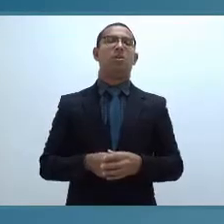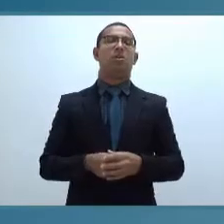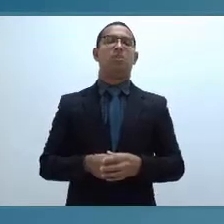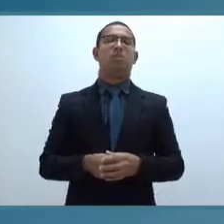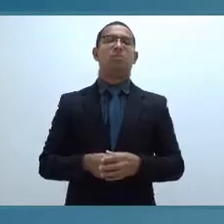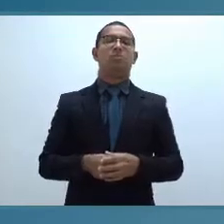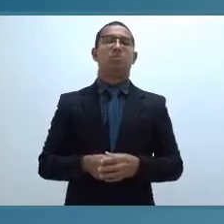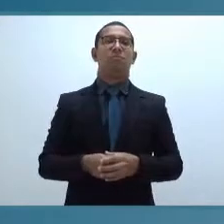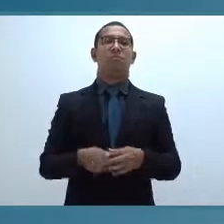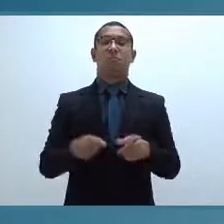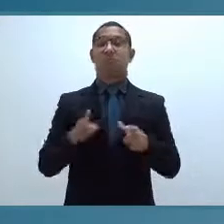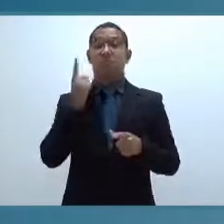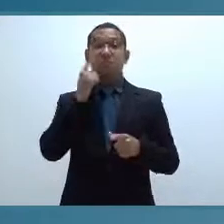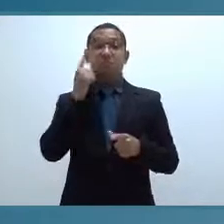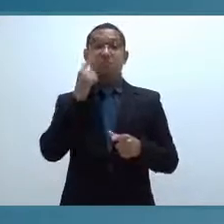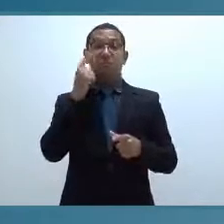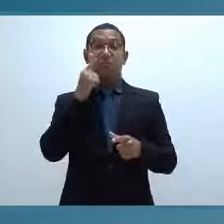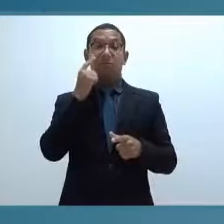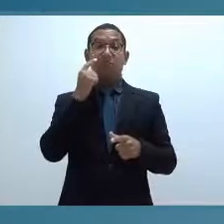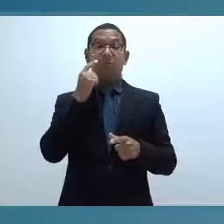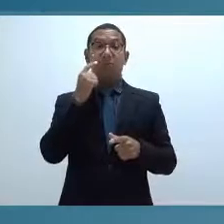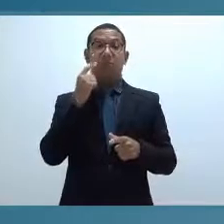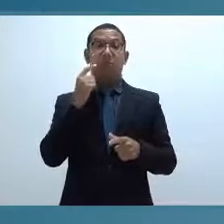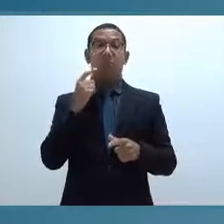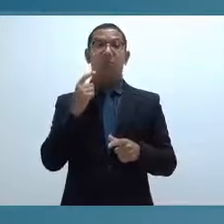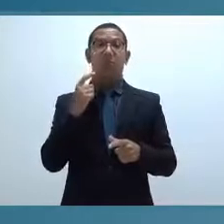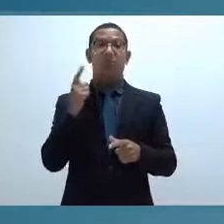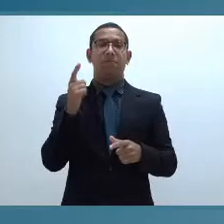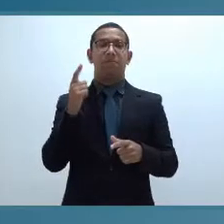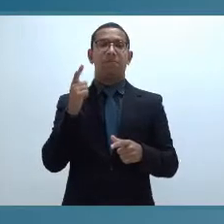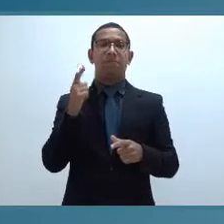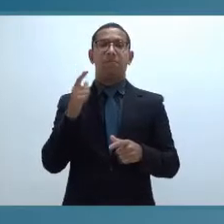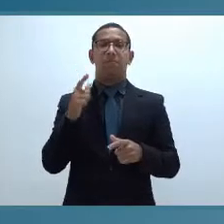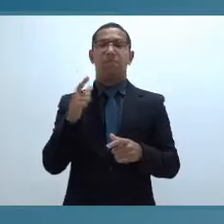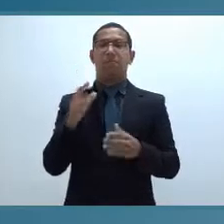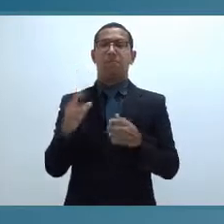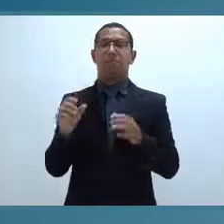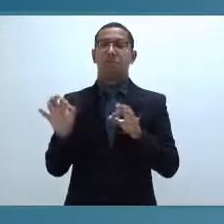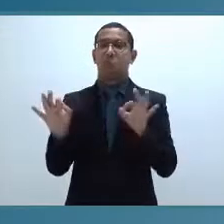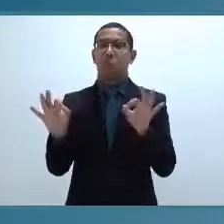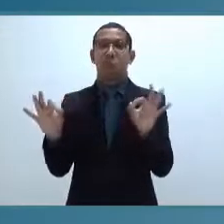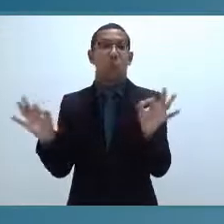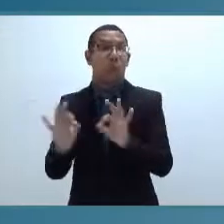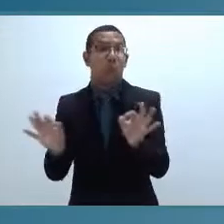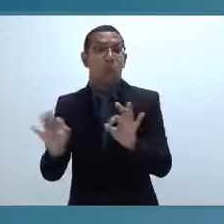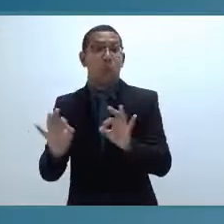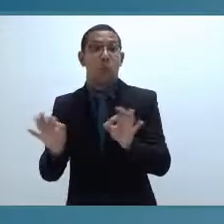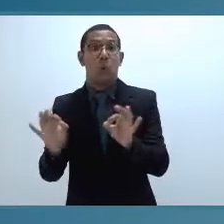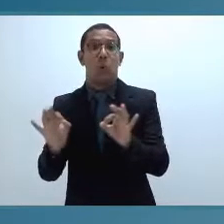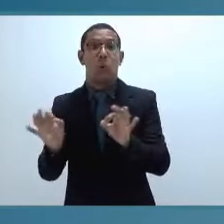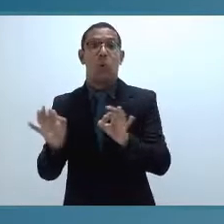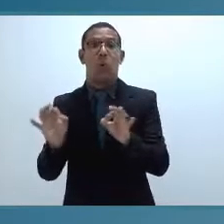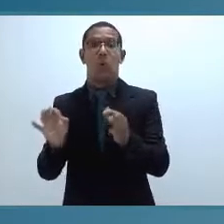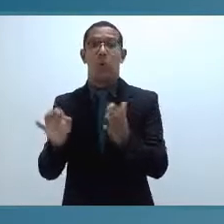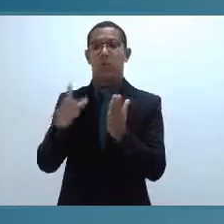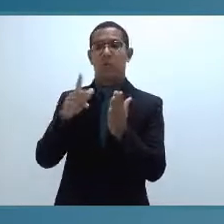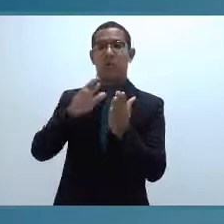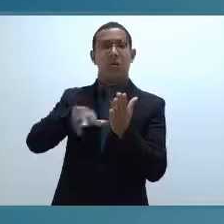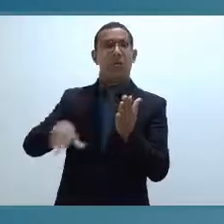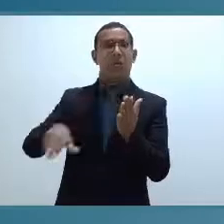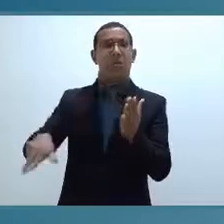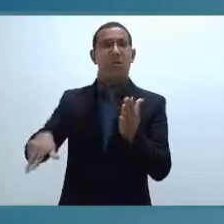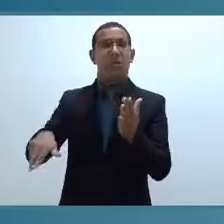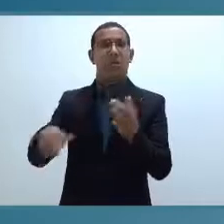e oportunidade para a administração pública, a ausência de prejuízo para os serviços judiciários. Aí eu